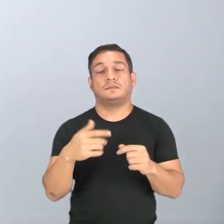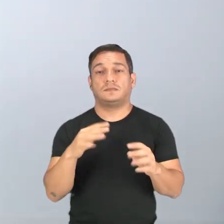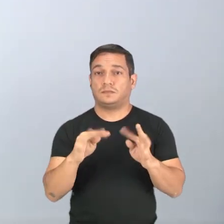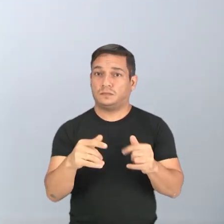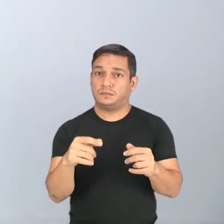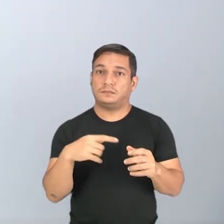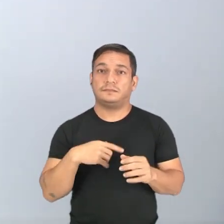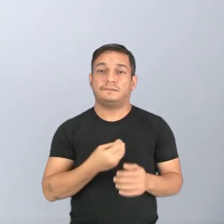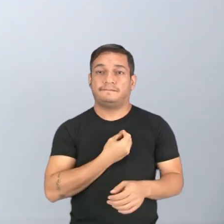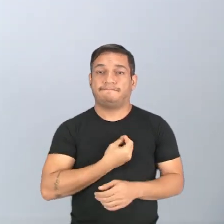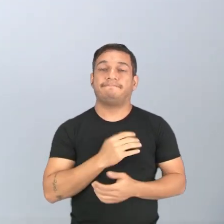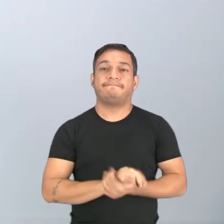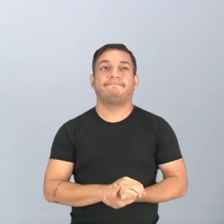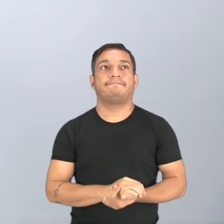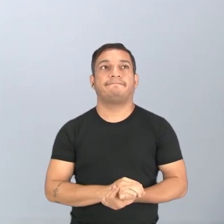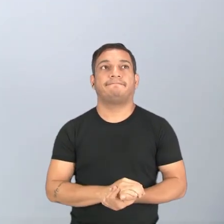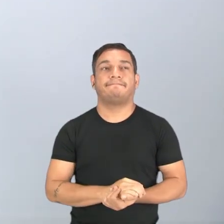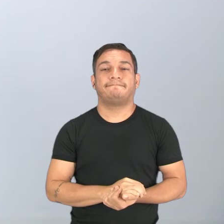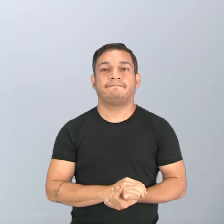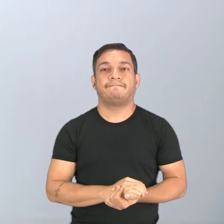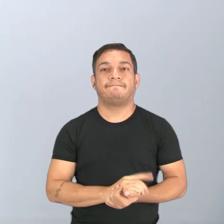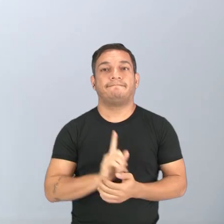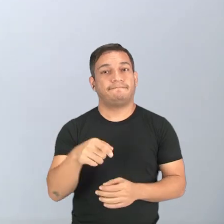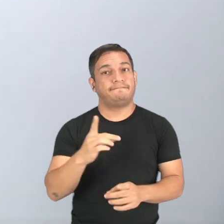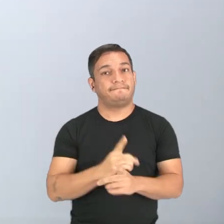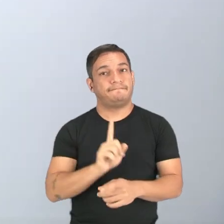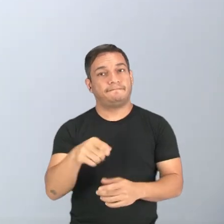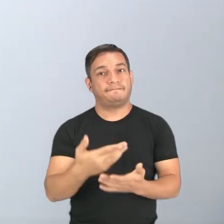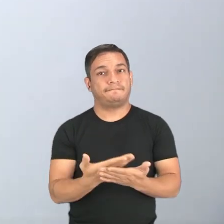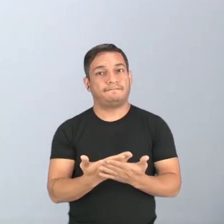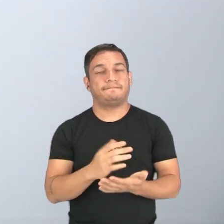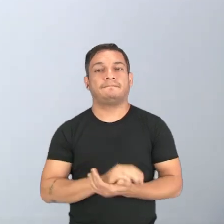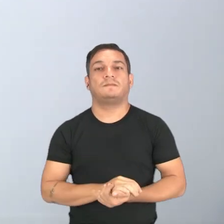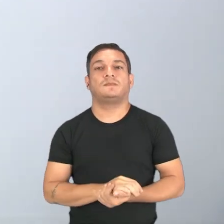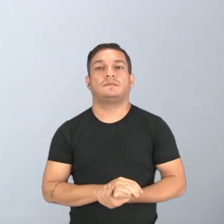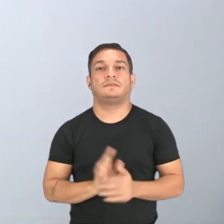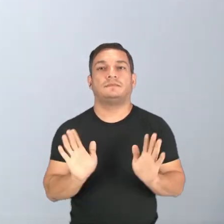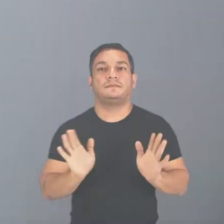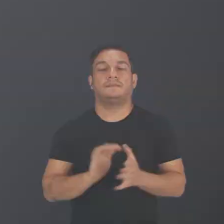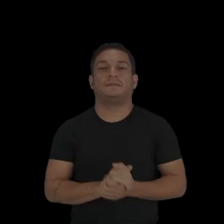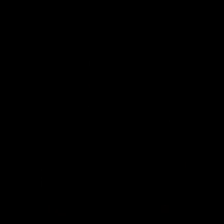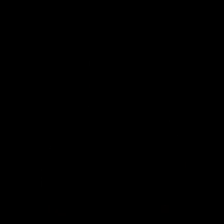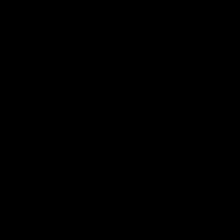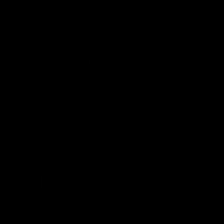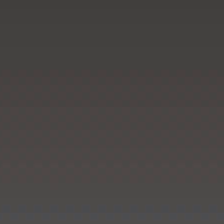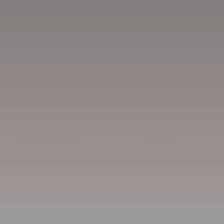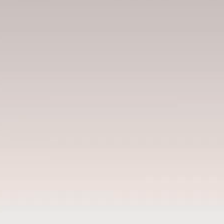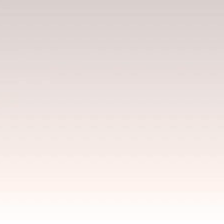disponíveis, certo? Então, a gente se encontra na próxima aula. Até mais!